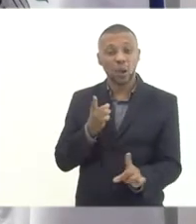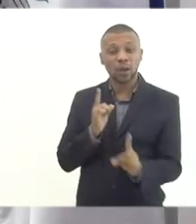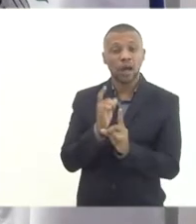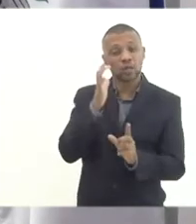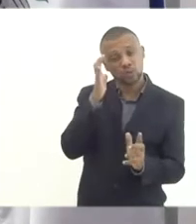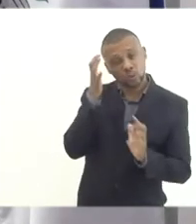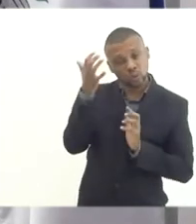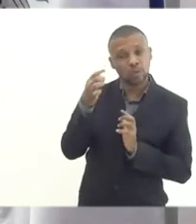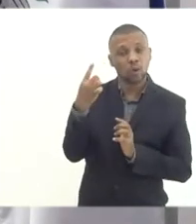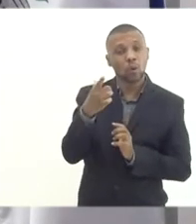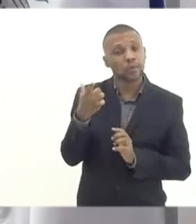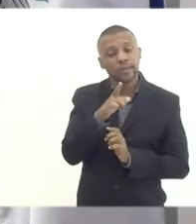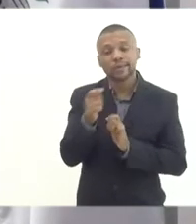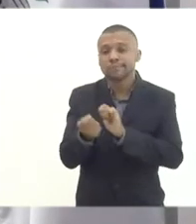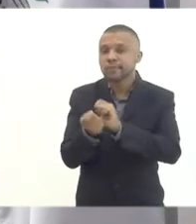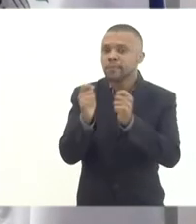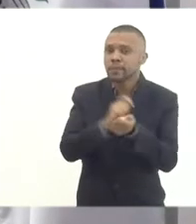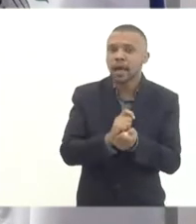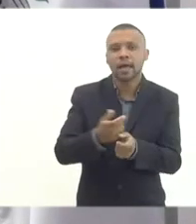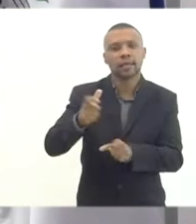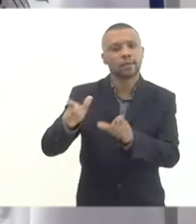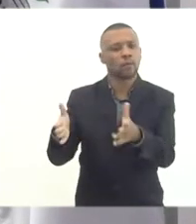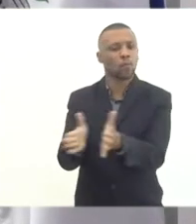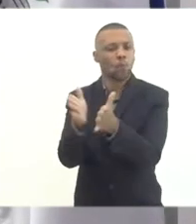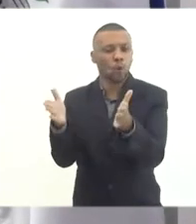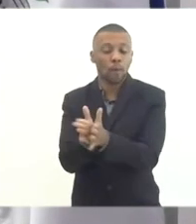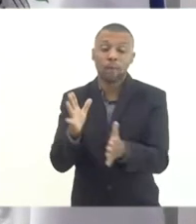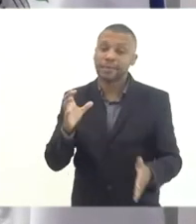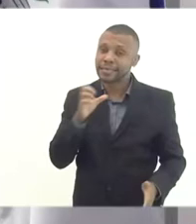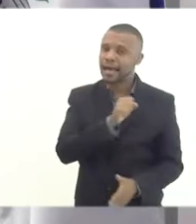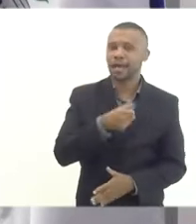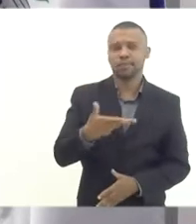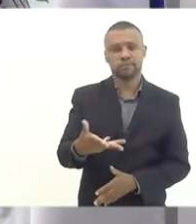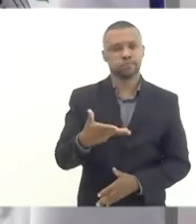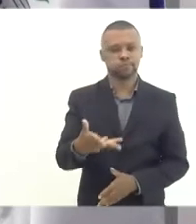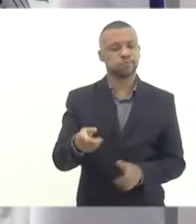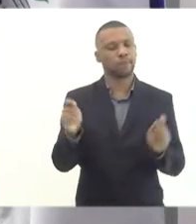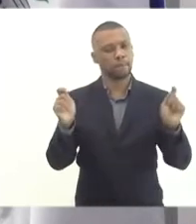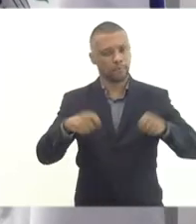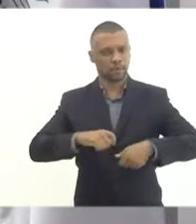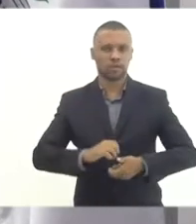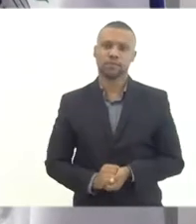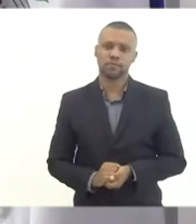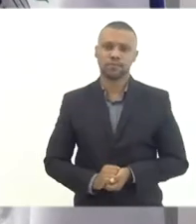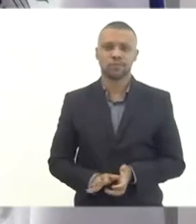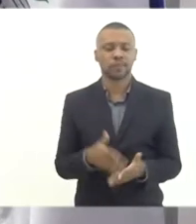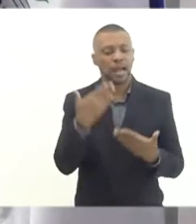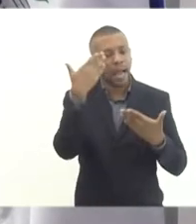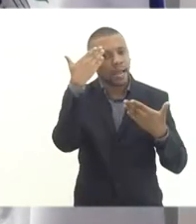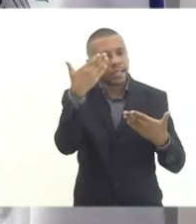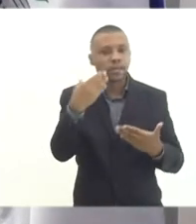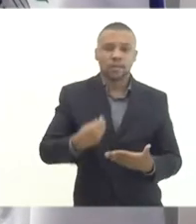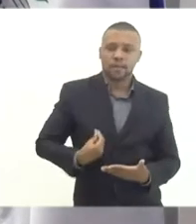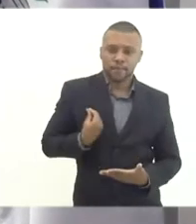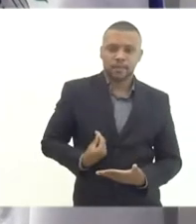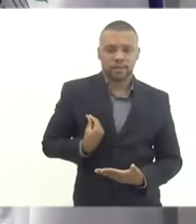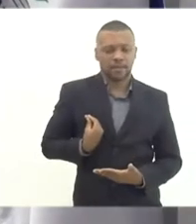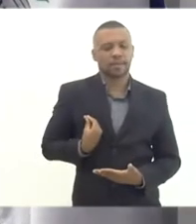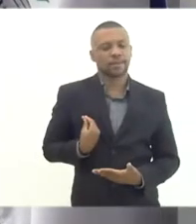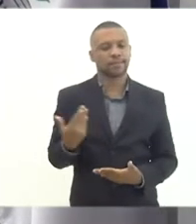que a gente possa ressocializar essas pessoas mais rápido possível tá bom é Agradeço também aqui a presença